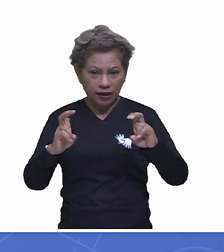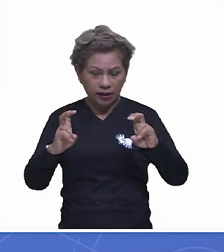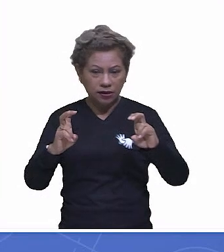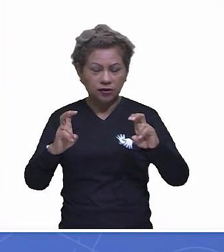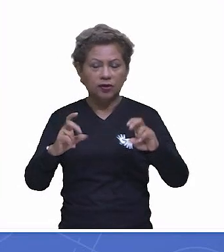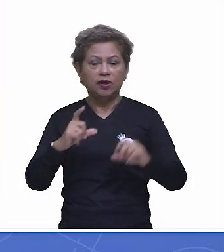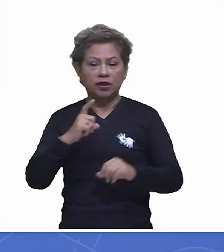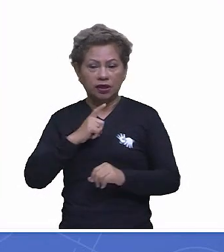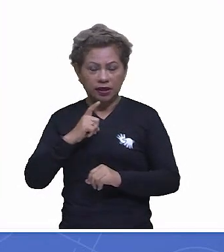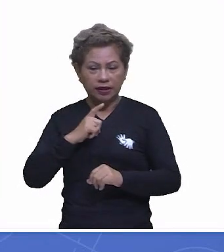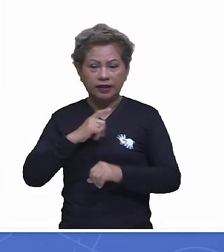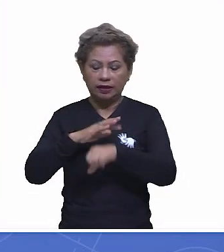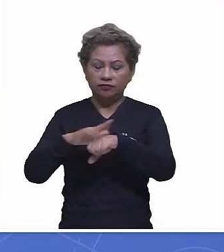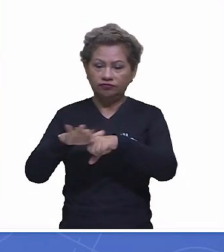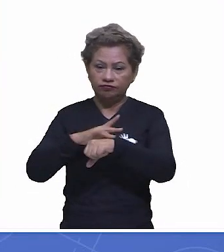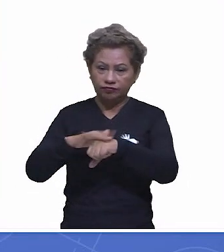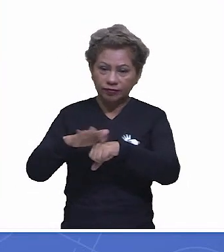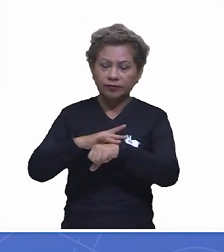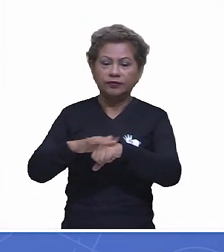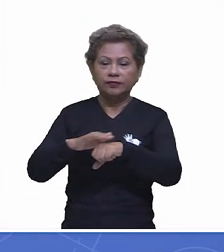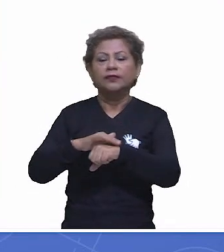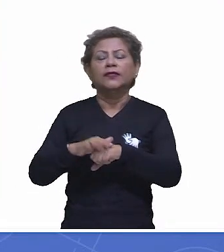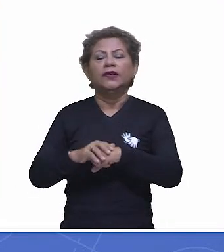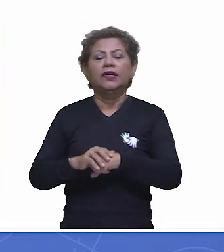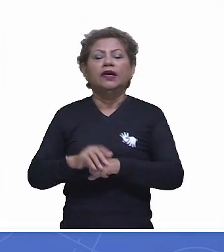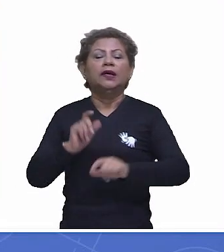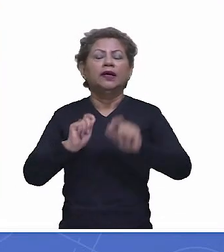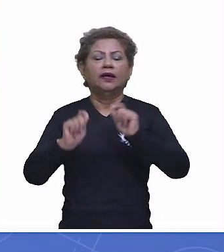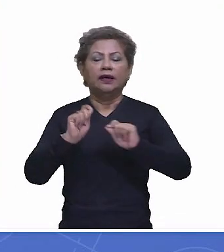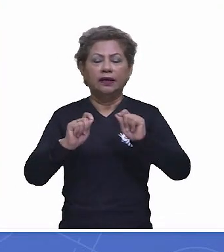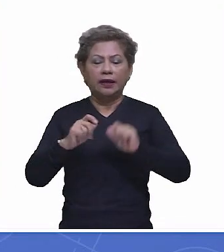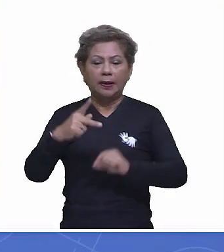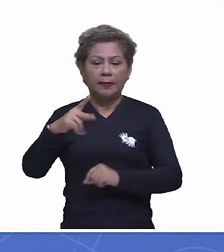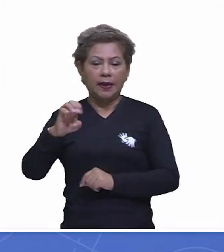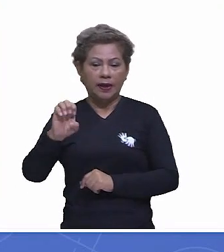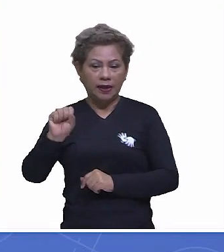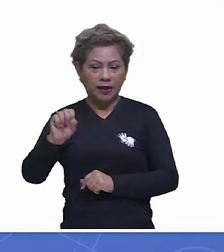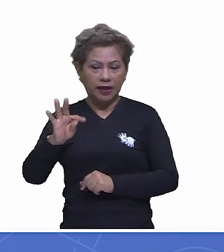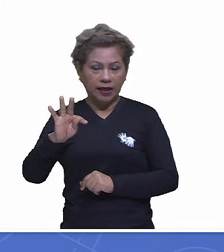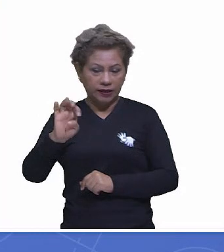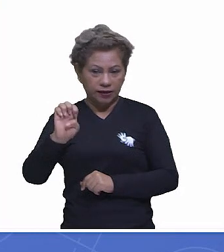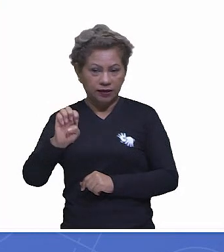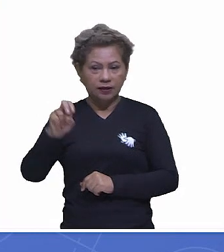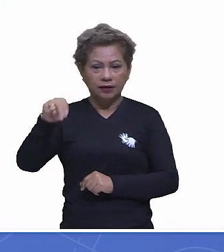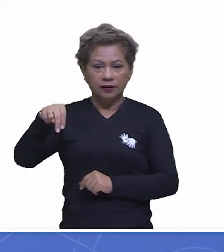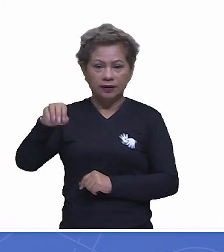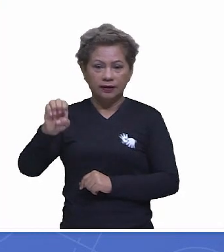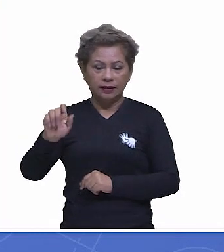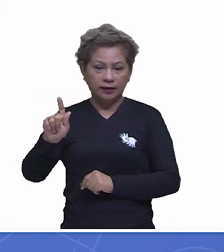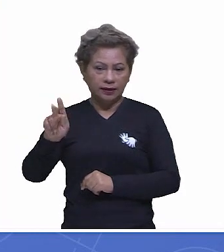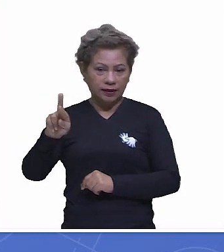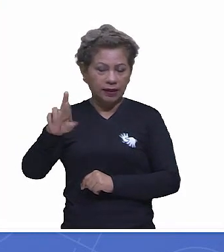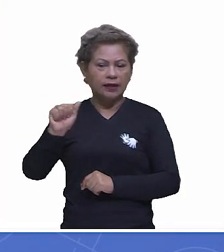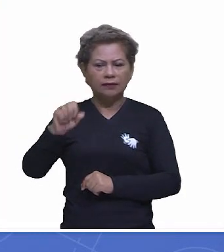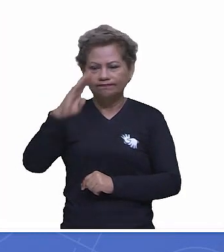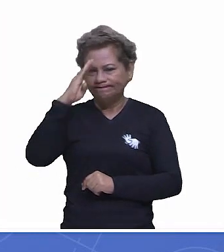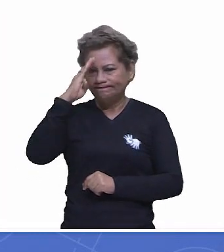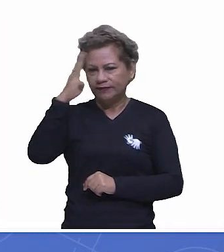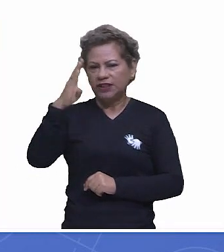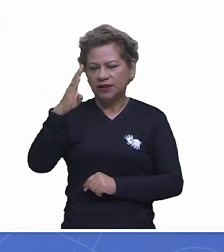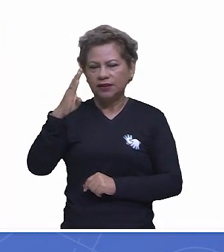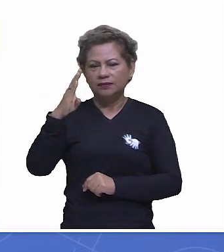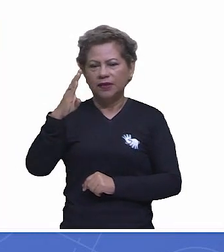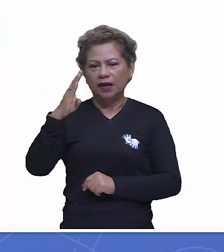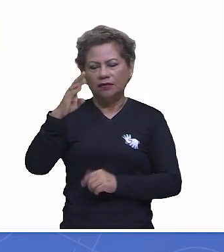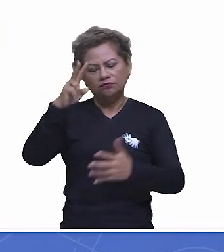praga, né, da peste negra, Black Death, então torna o Black Death o tópico principal desse